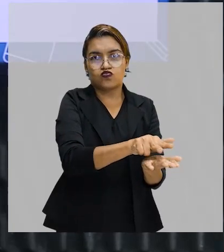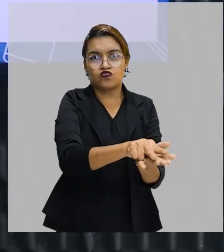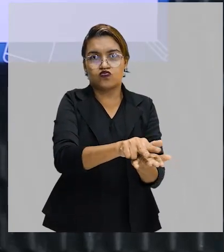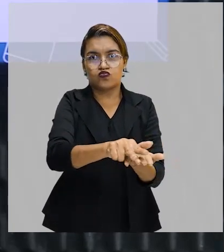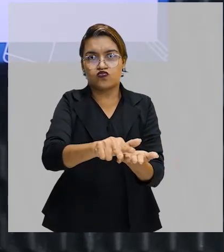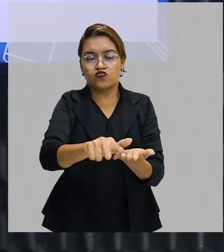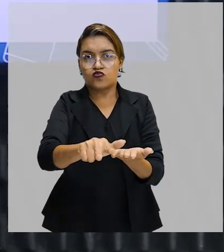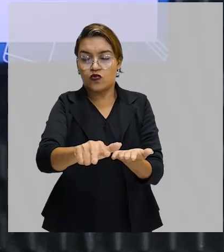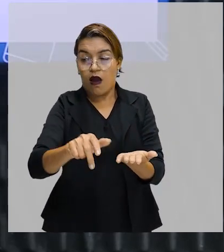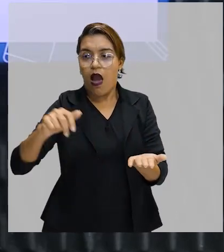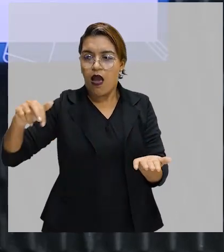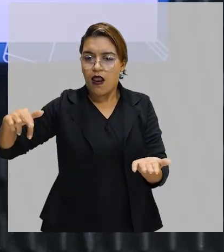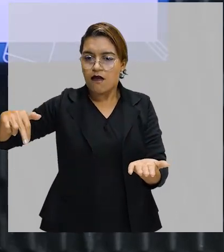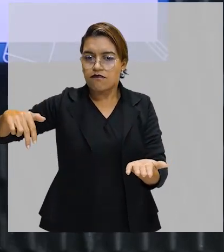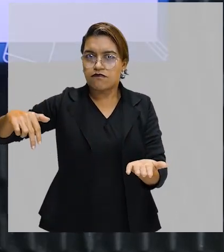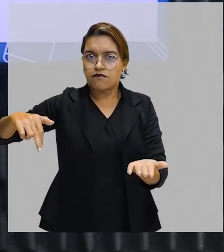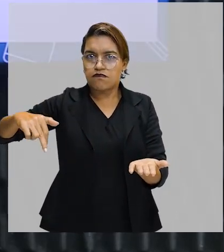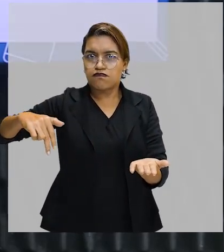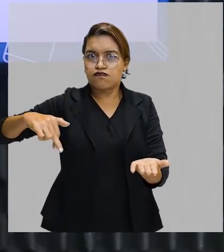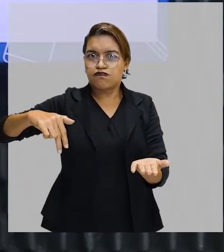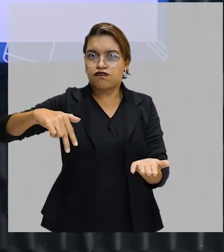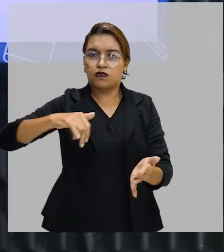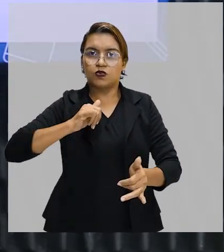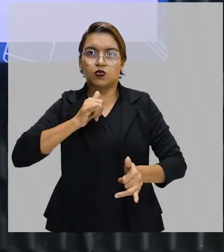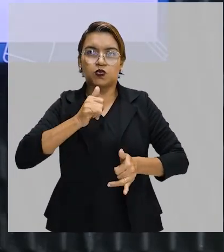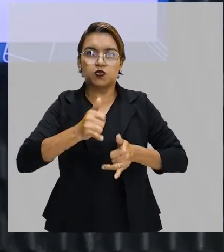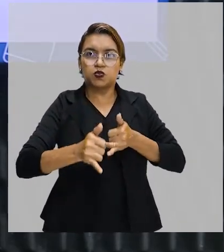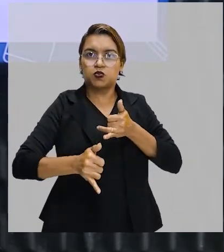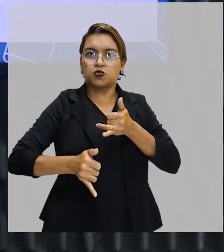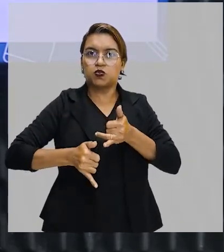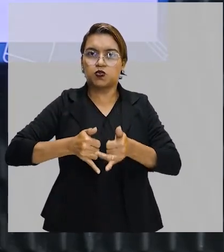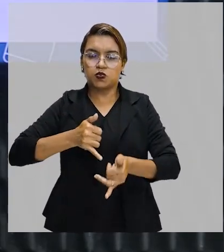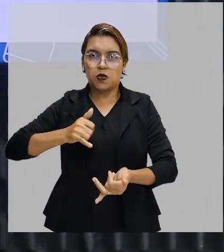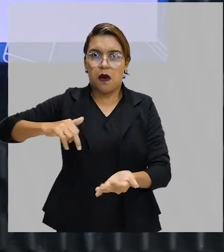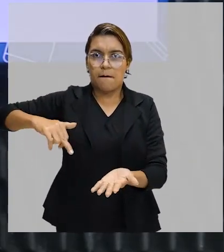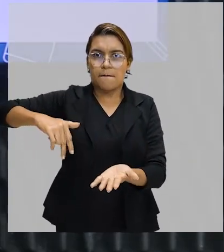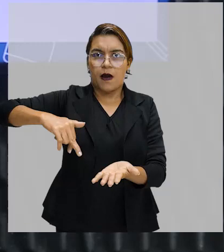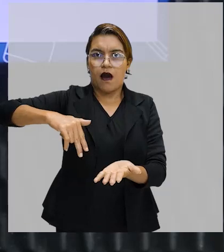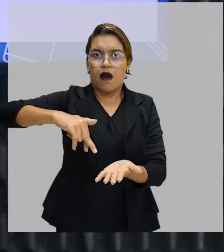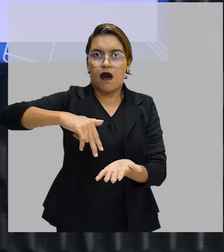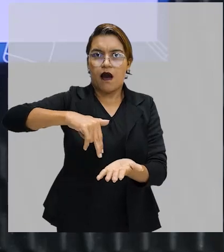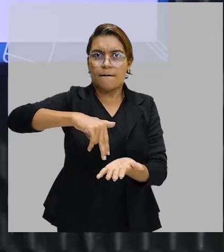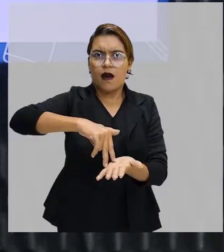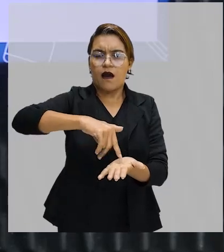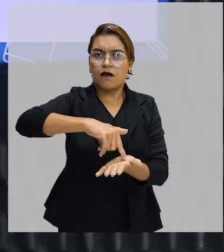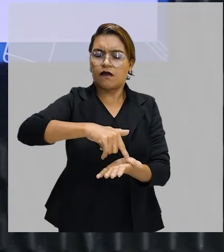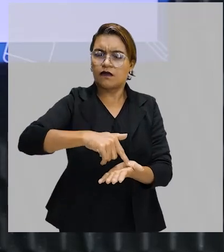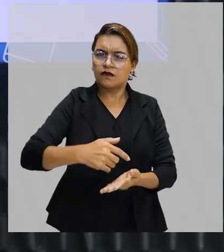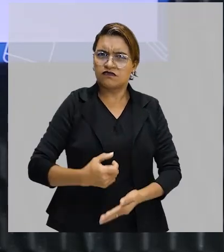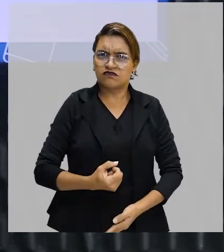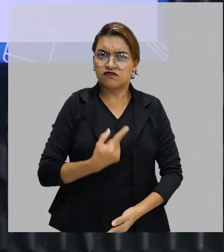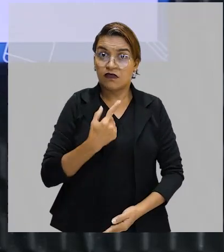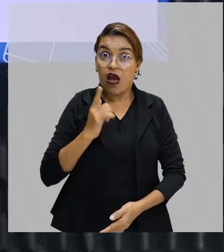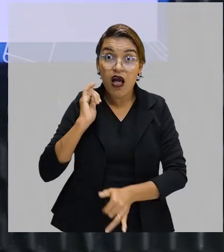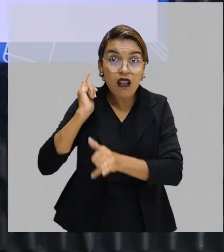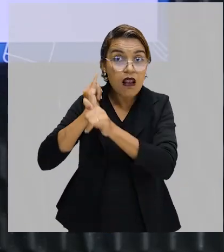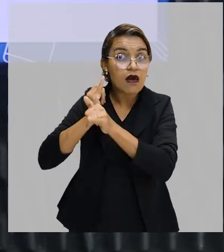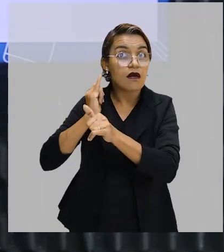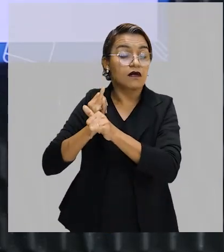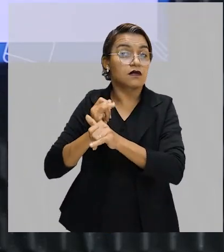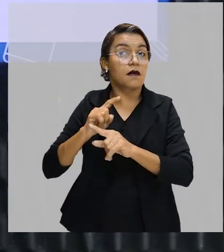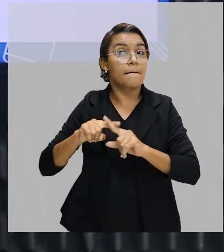ela poder passar com sapatos de saltos altos para você ver é lenda